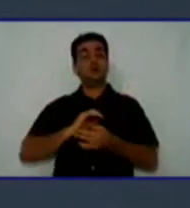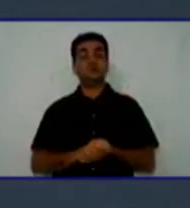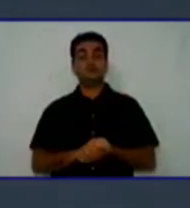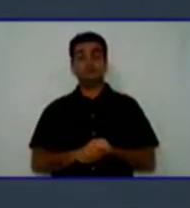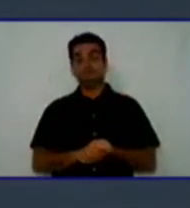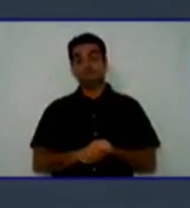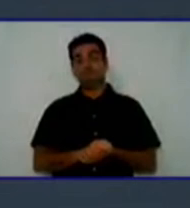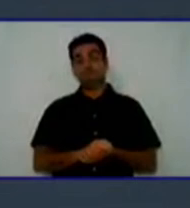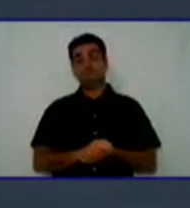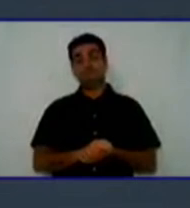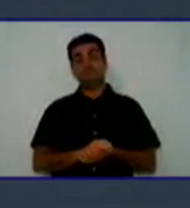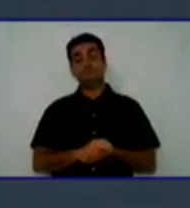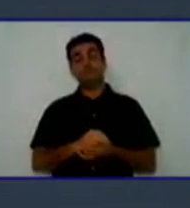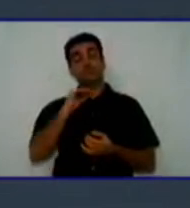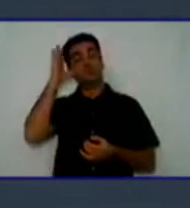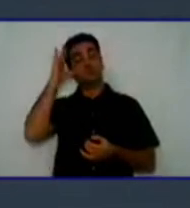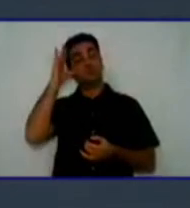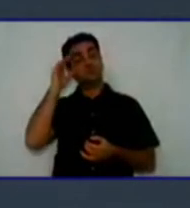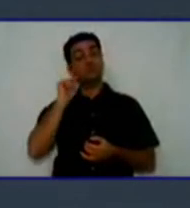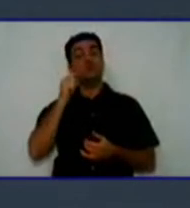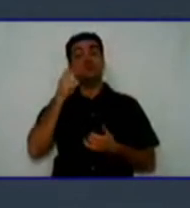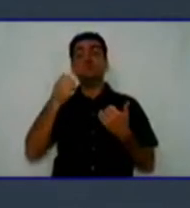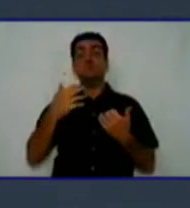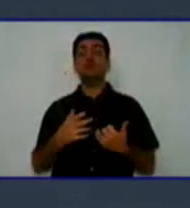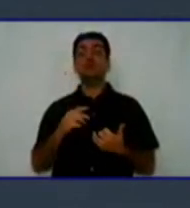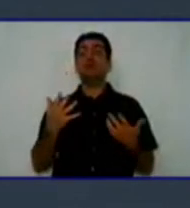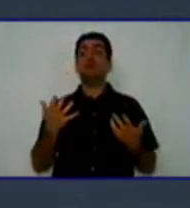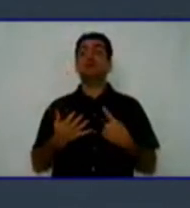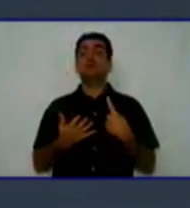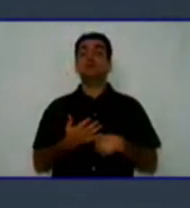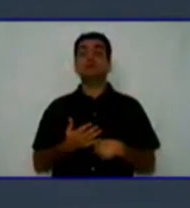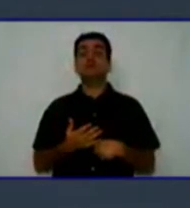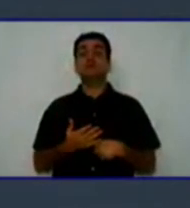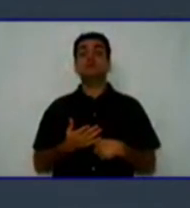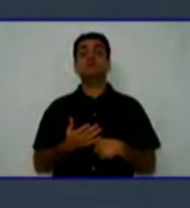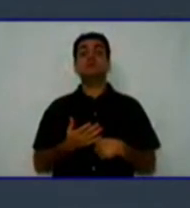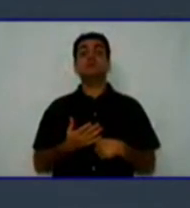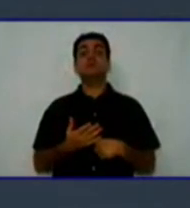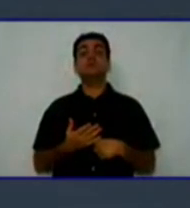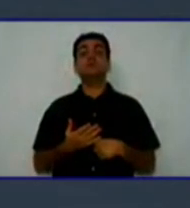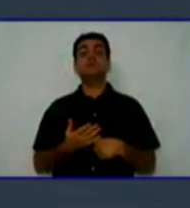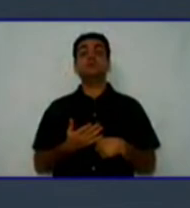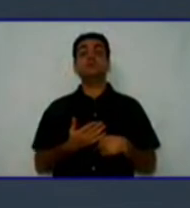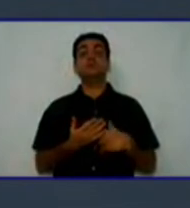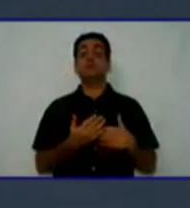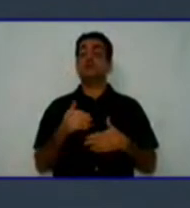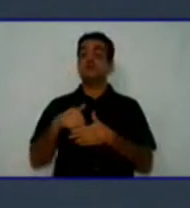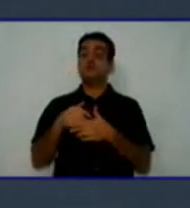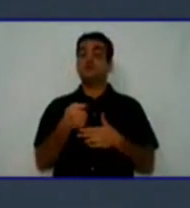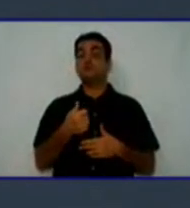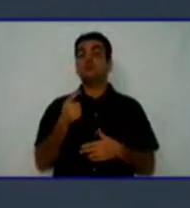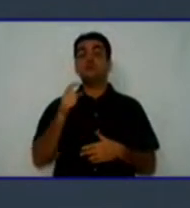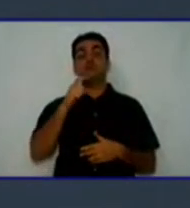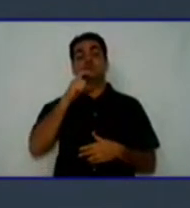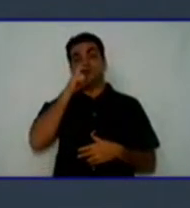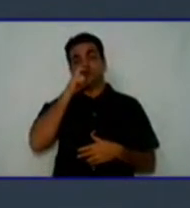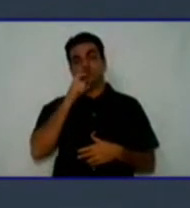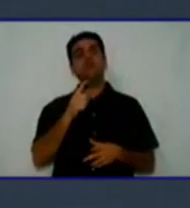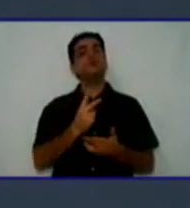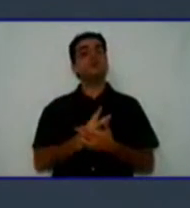E o que é mais interessante é que esse acórdão foi tomado por maioria mínima de votos. O eminente ministro Fachin,